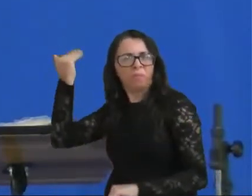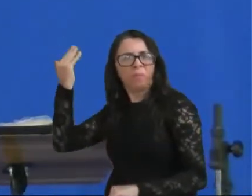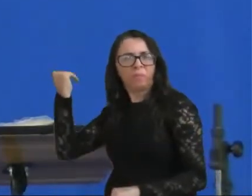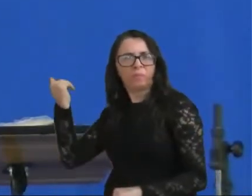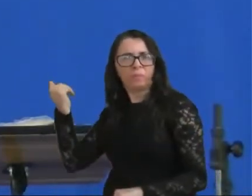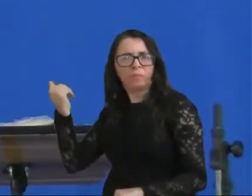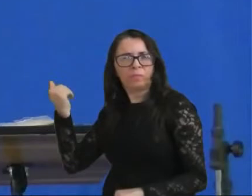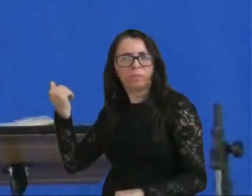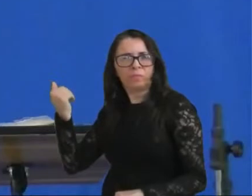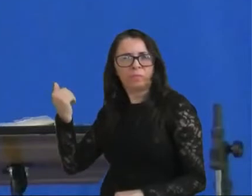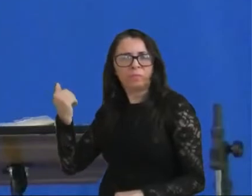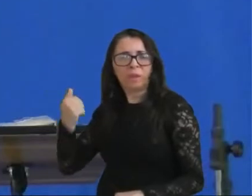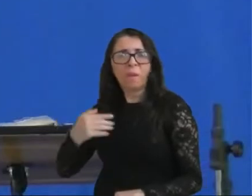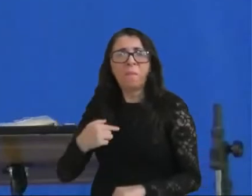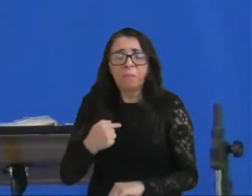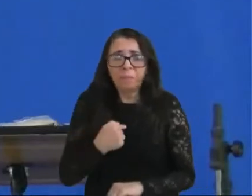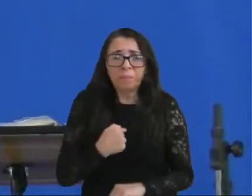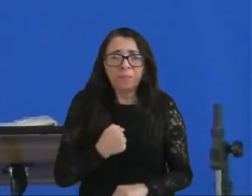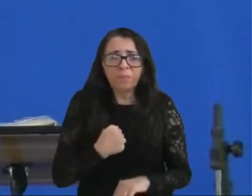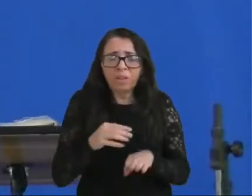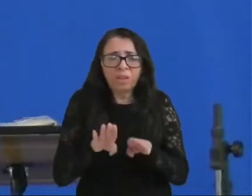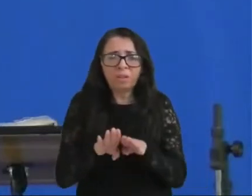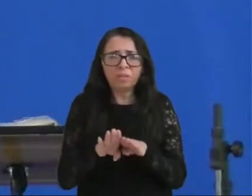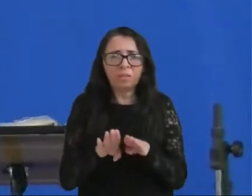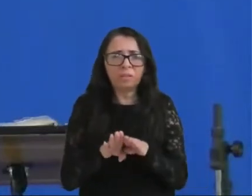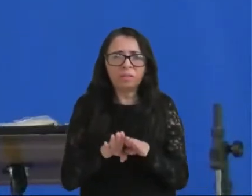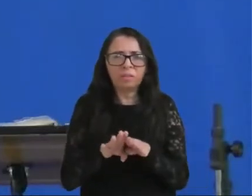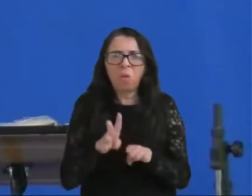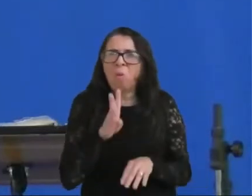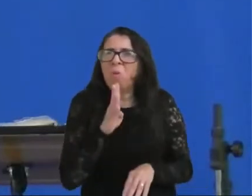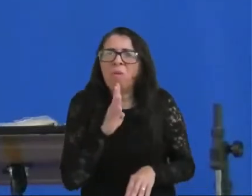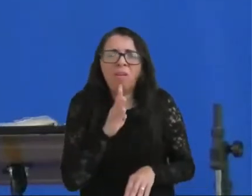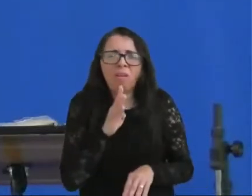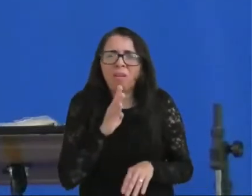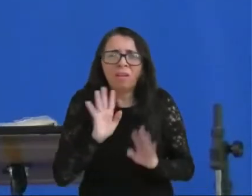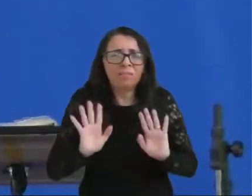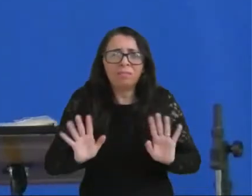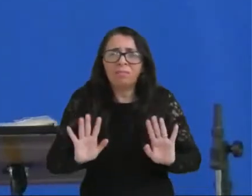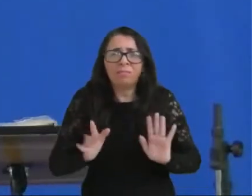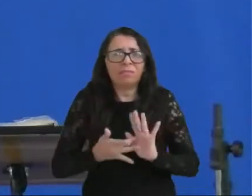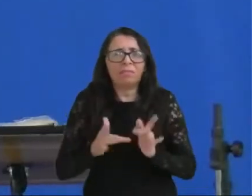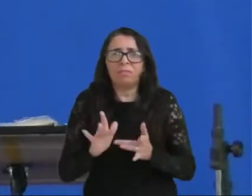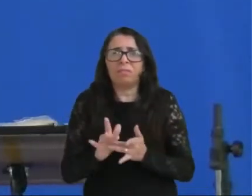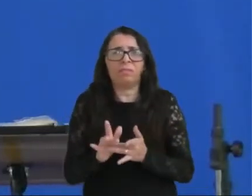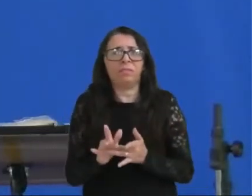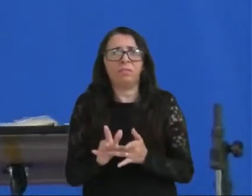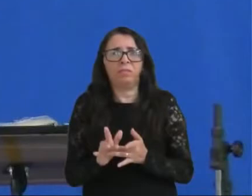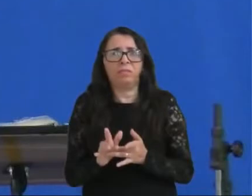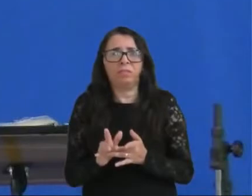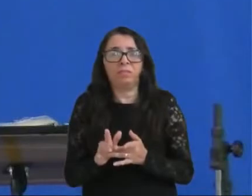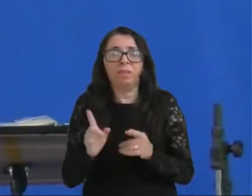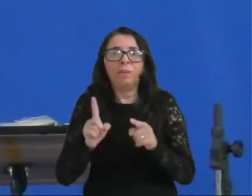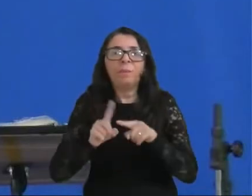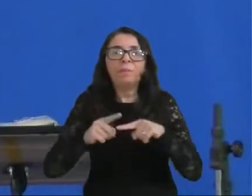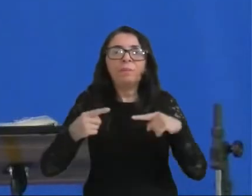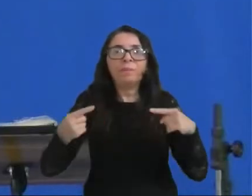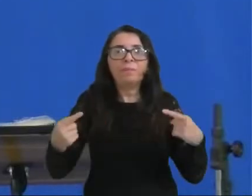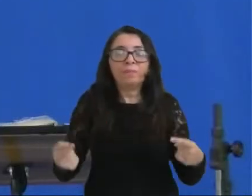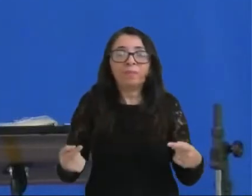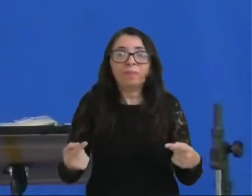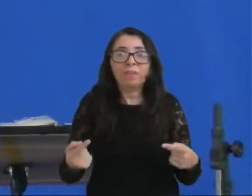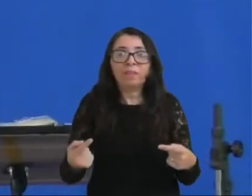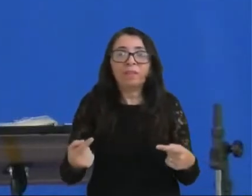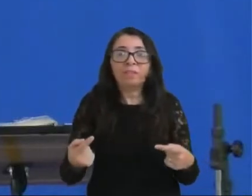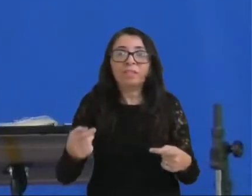conseguiu identificar em si mesmo. Mas não conseguiu identificar a sua frieza, a falta